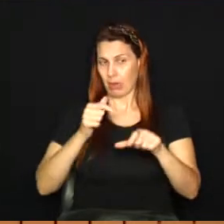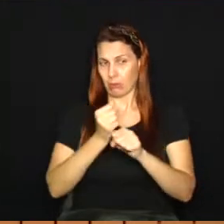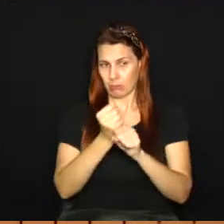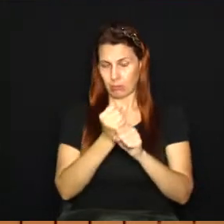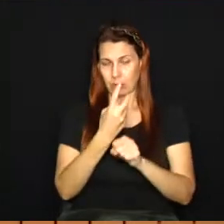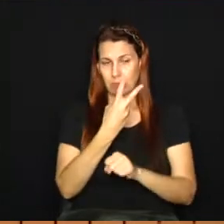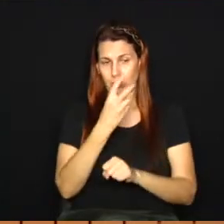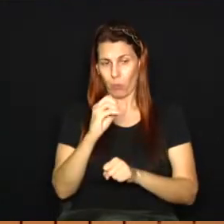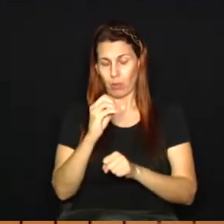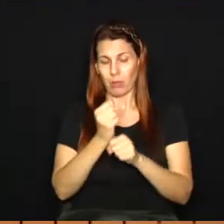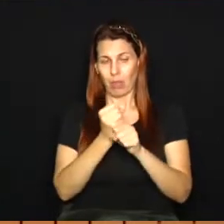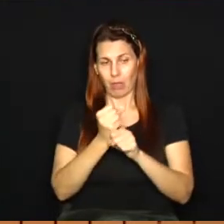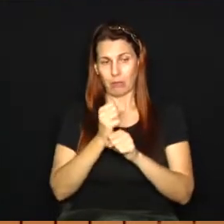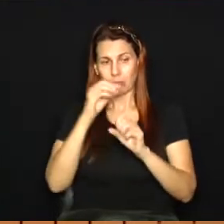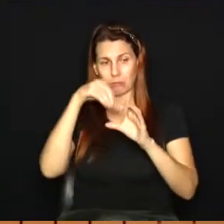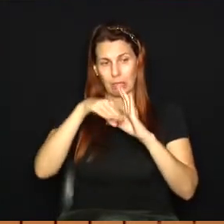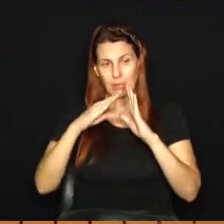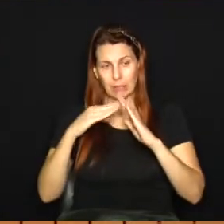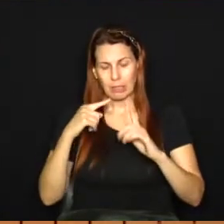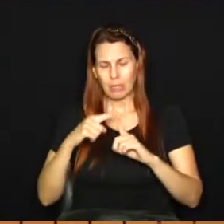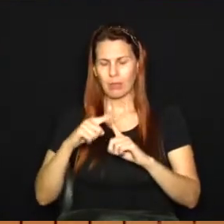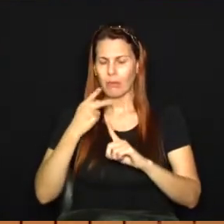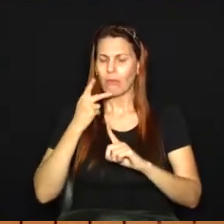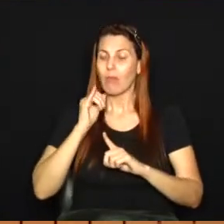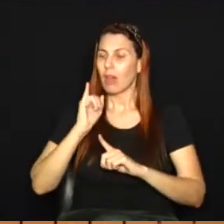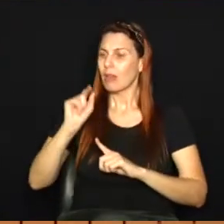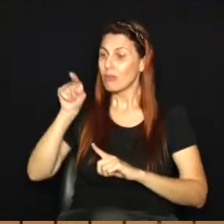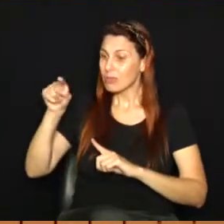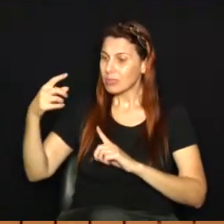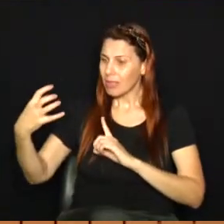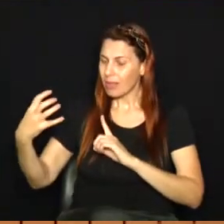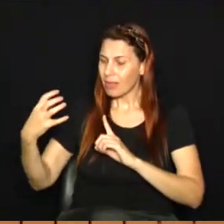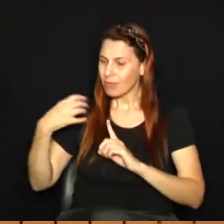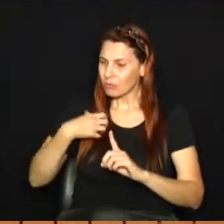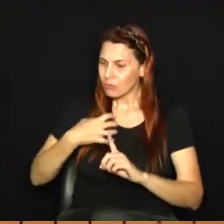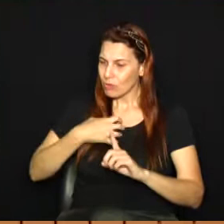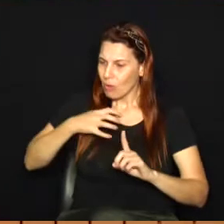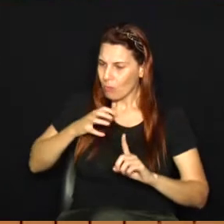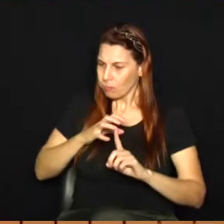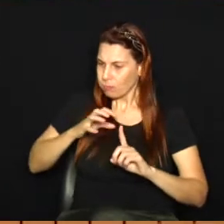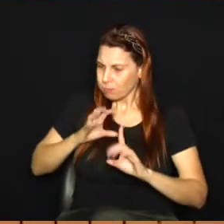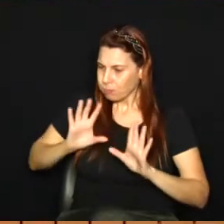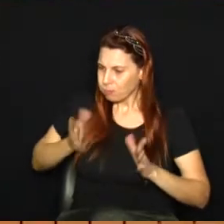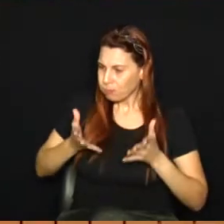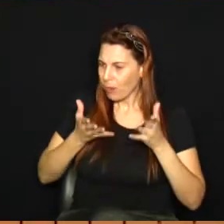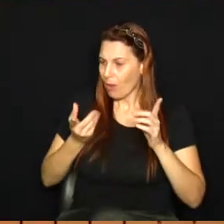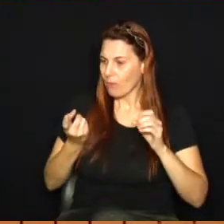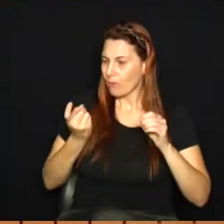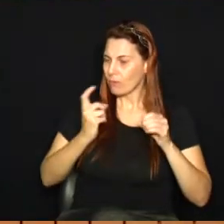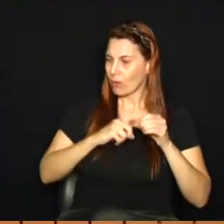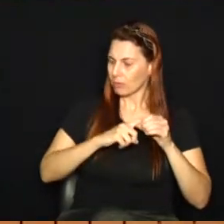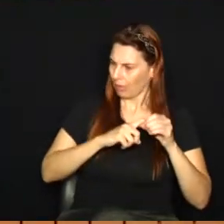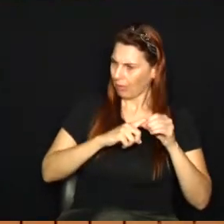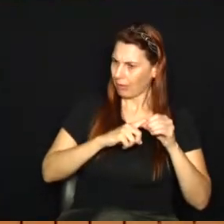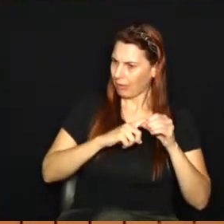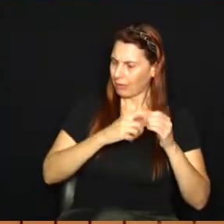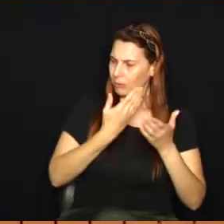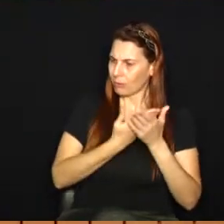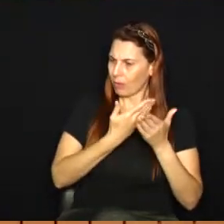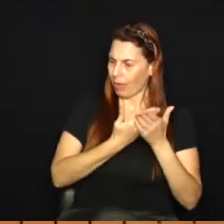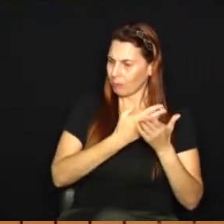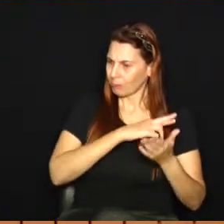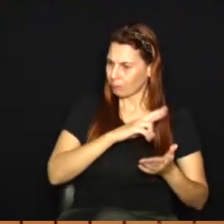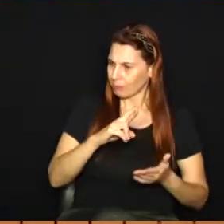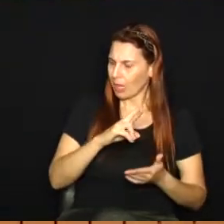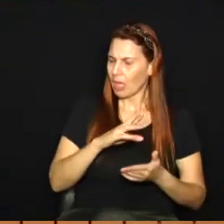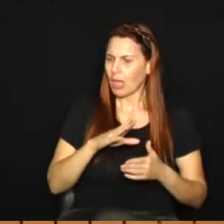ele, falei, o senhor é o motivador do meu retorno ao seminário. Ele olhou para mim, né? Falei, o senhor não